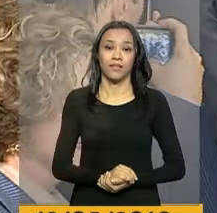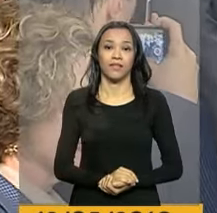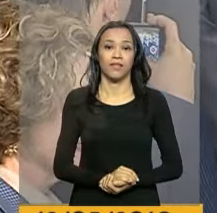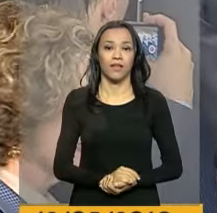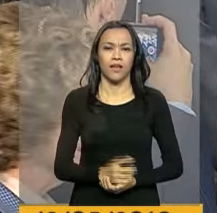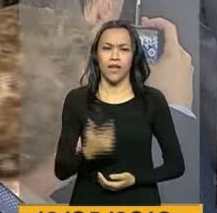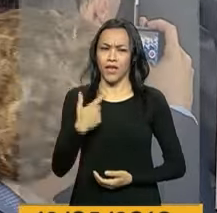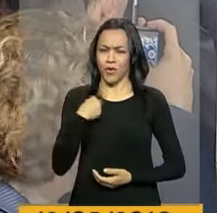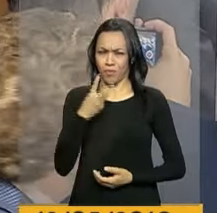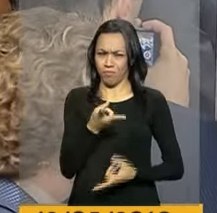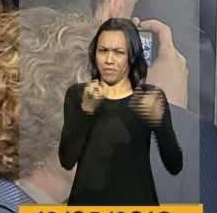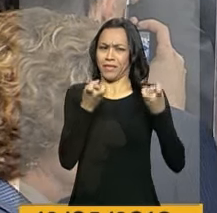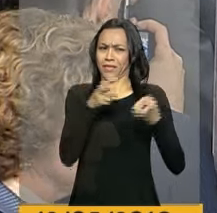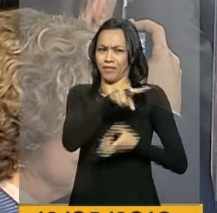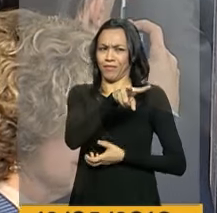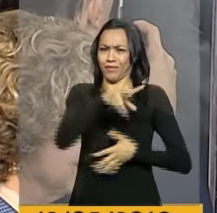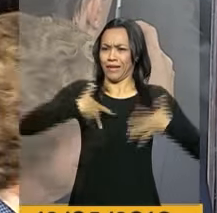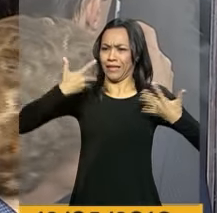eu vejo o entusiasmo